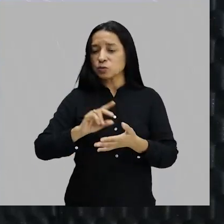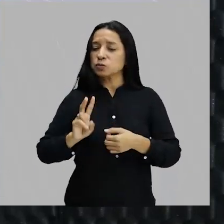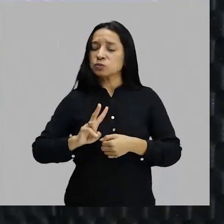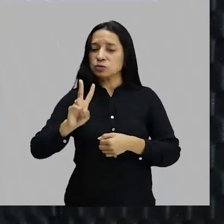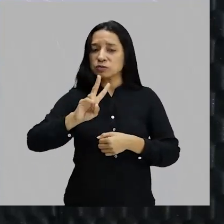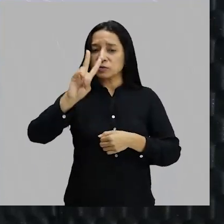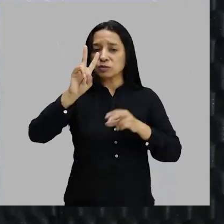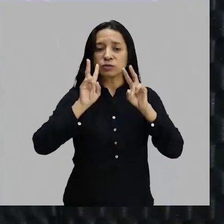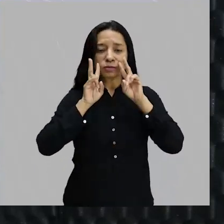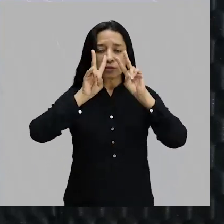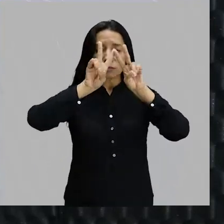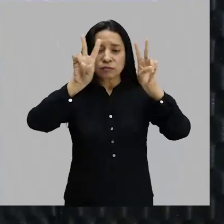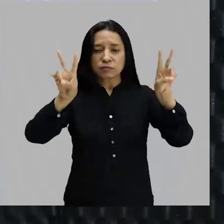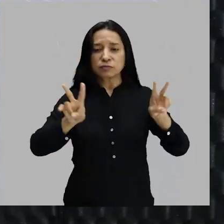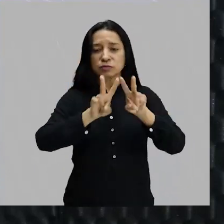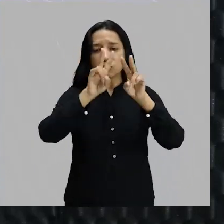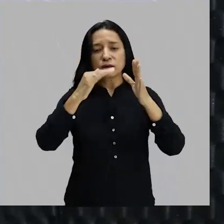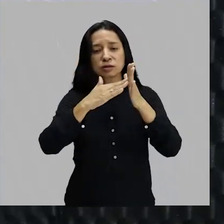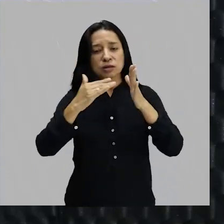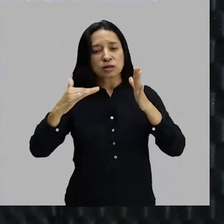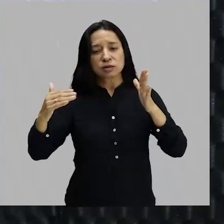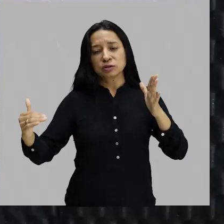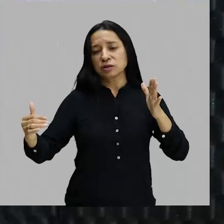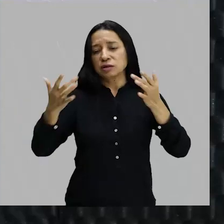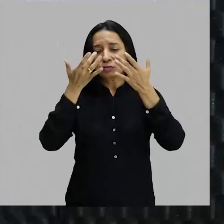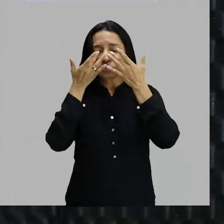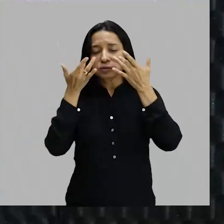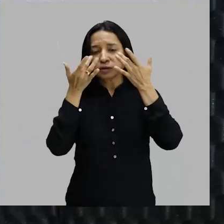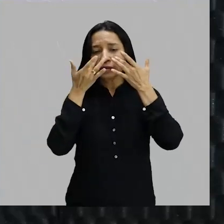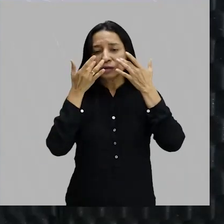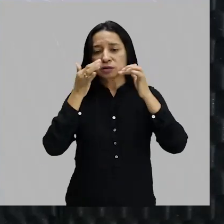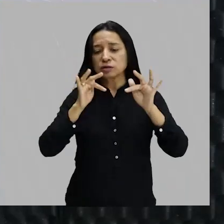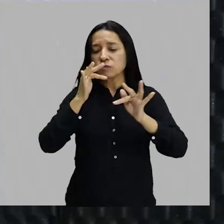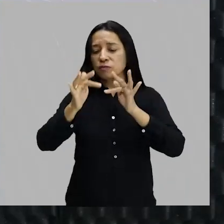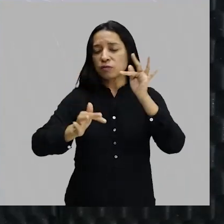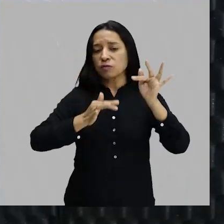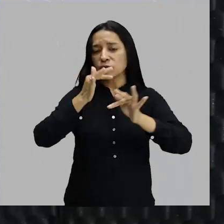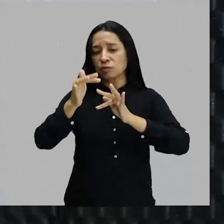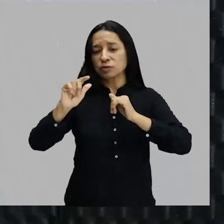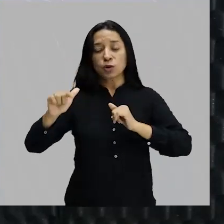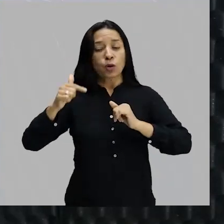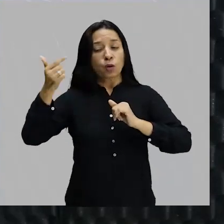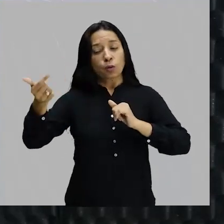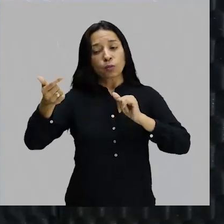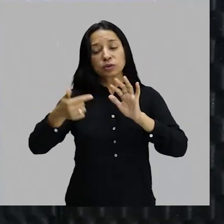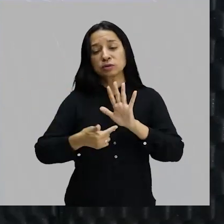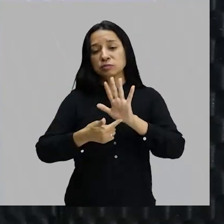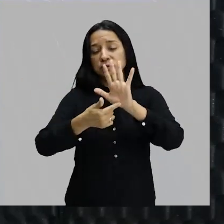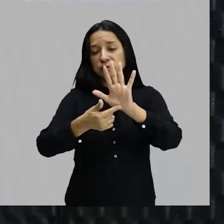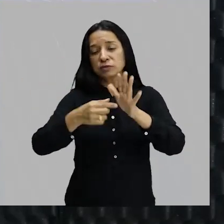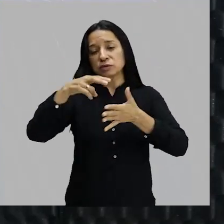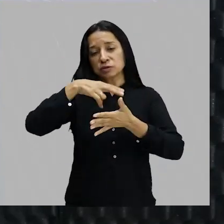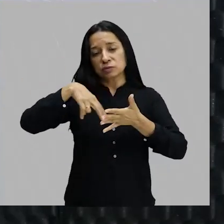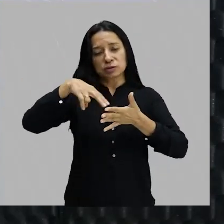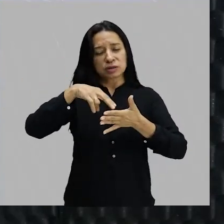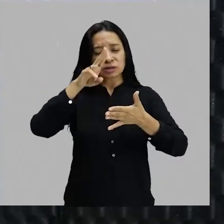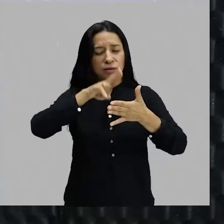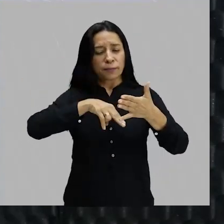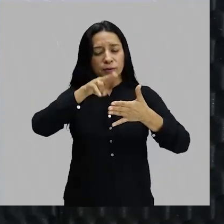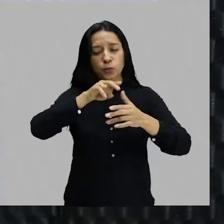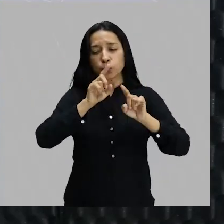valores visuais, estéticos, teatrais, folclóricos, entre outras manifestações de dança,